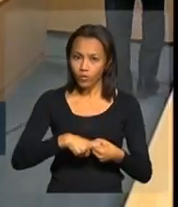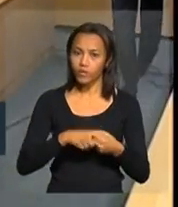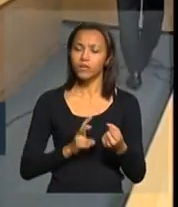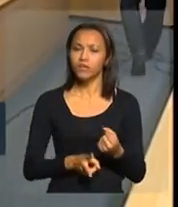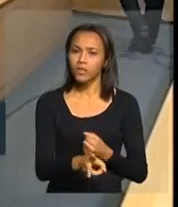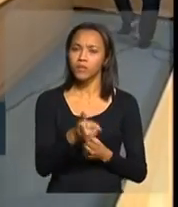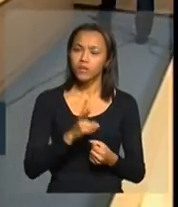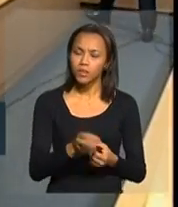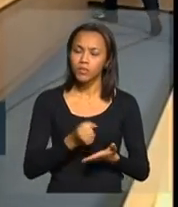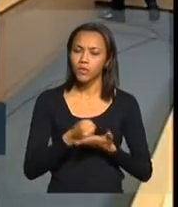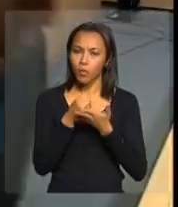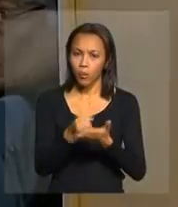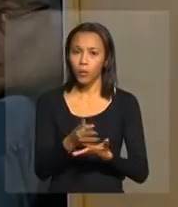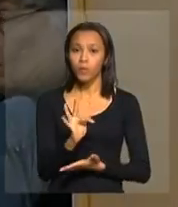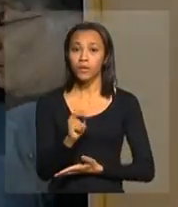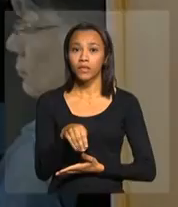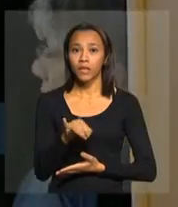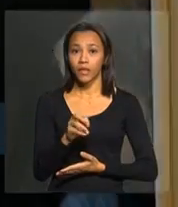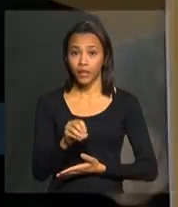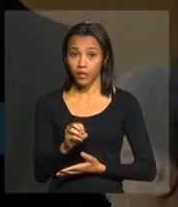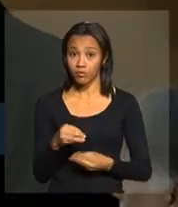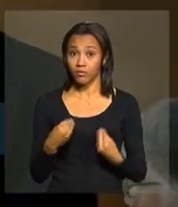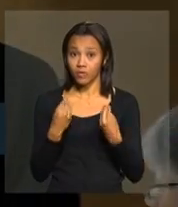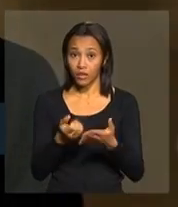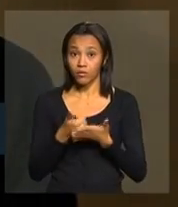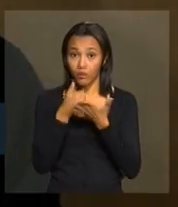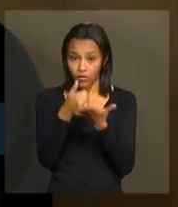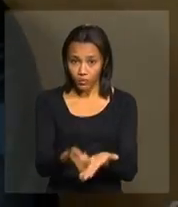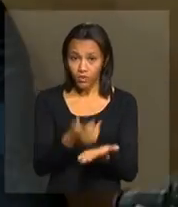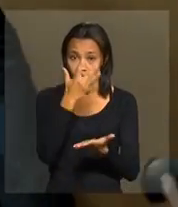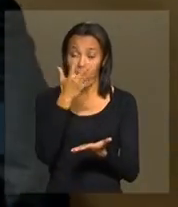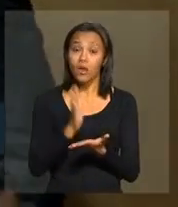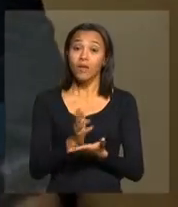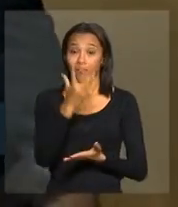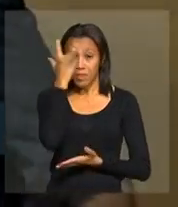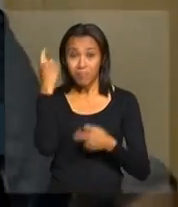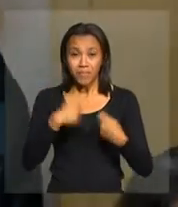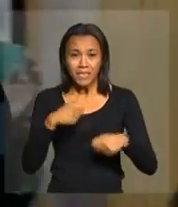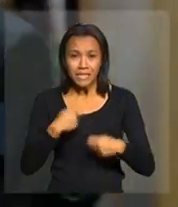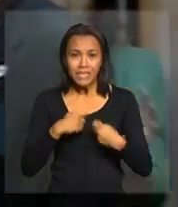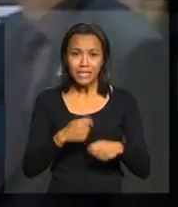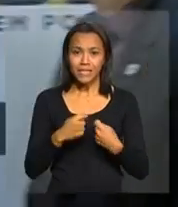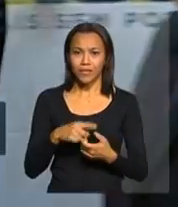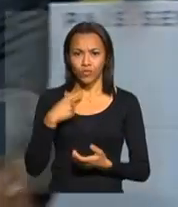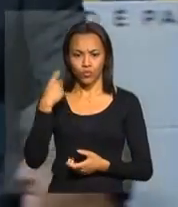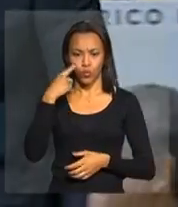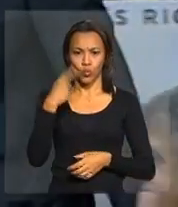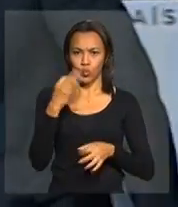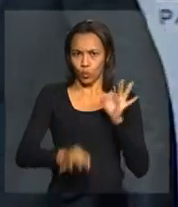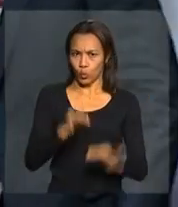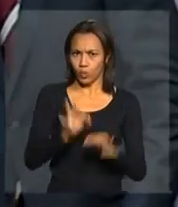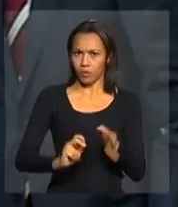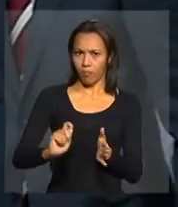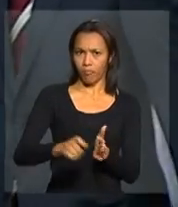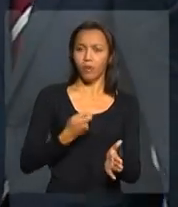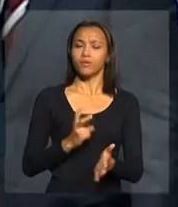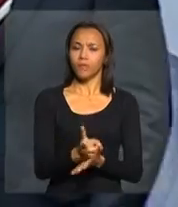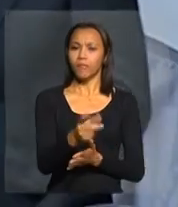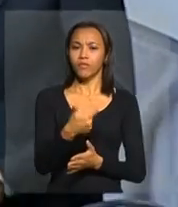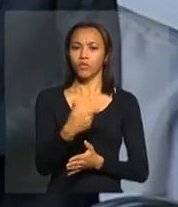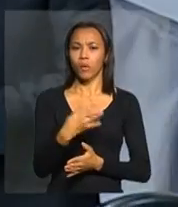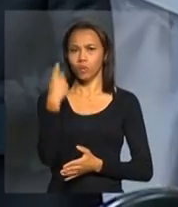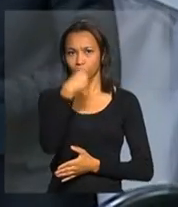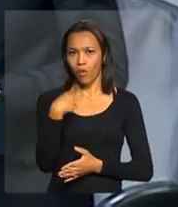de cooperação técnica, trazendo soluções para os casos que necessitam de parecer judicial, sempre presente 24 horas por